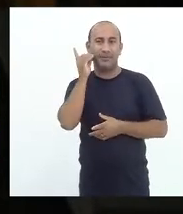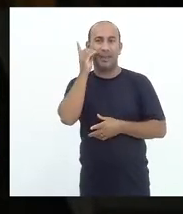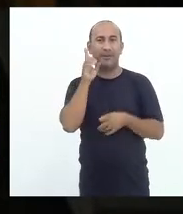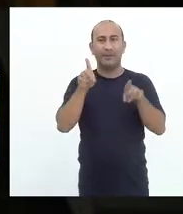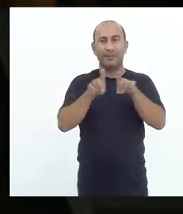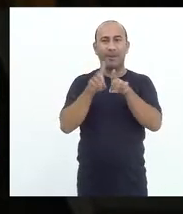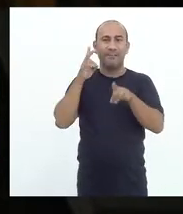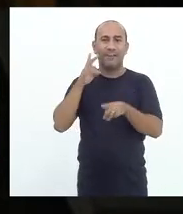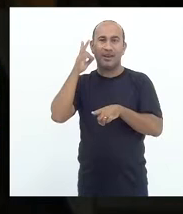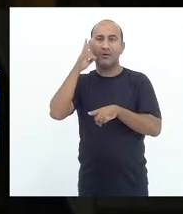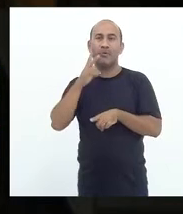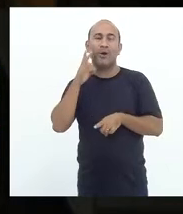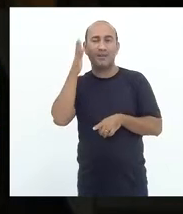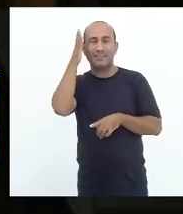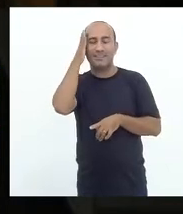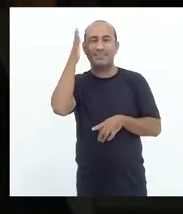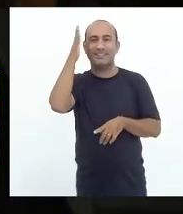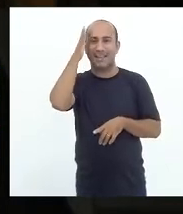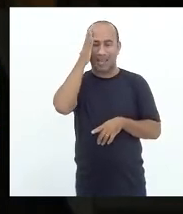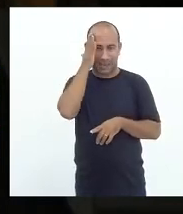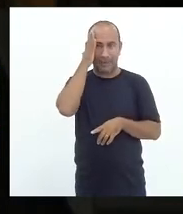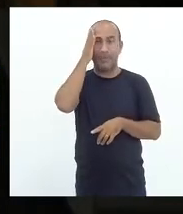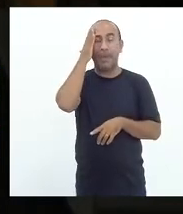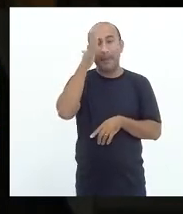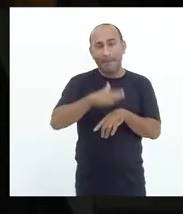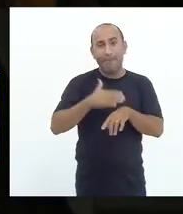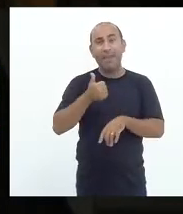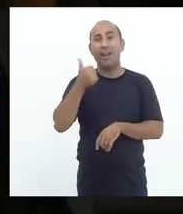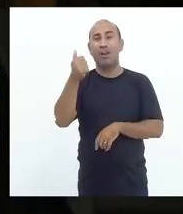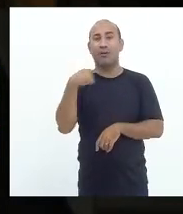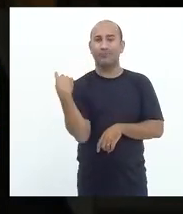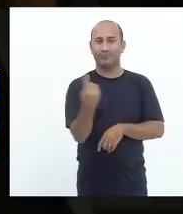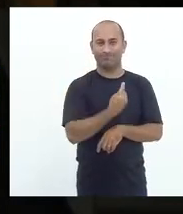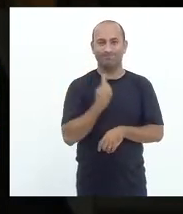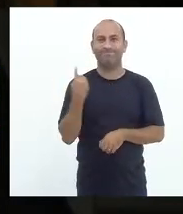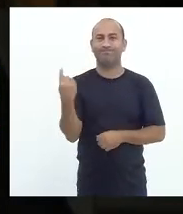Coelho, sabe disso até melhor do que a gente.